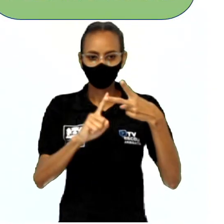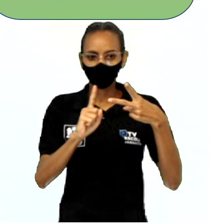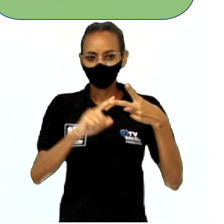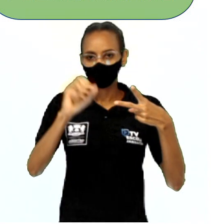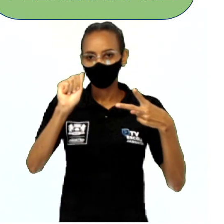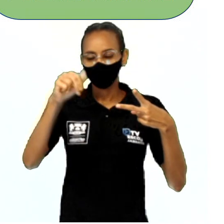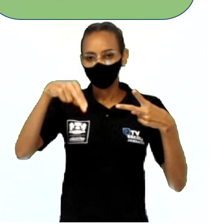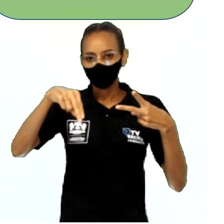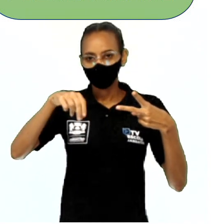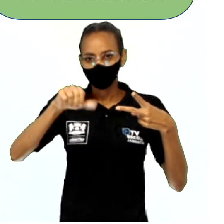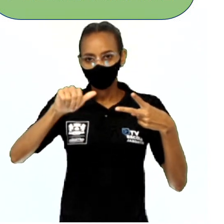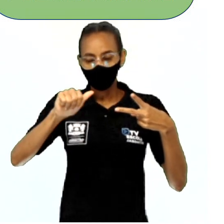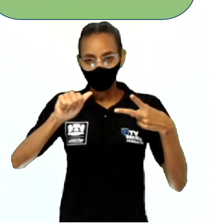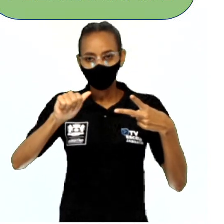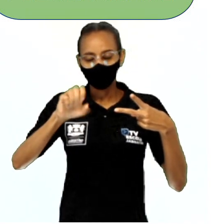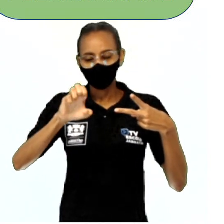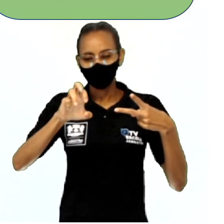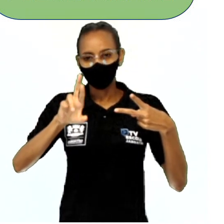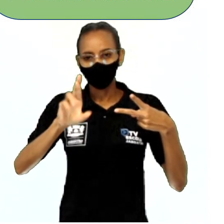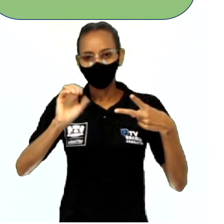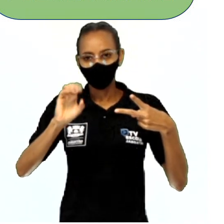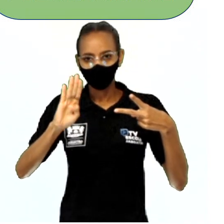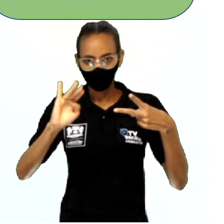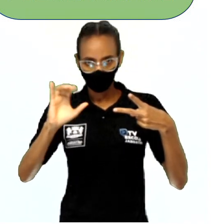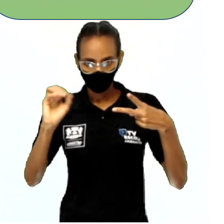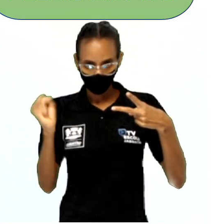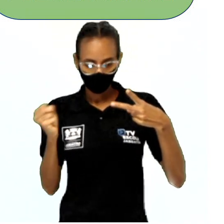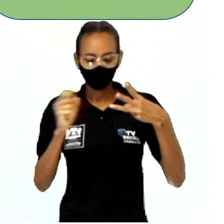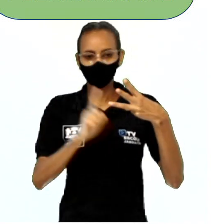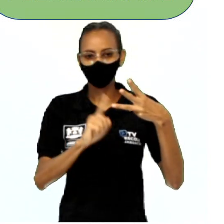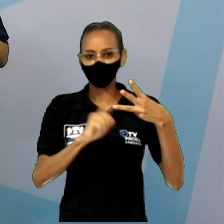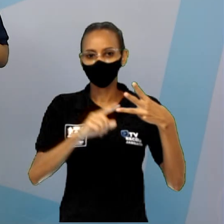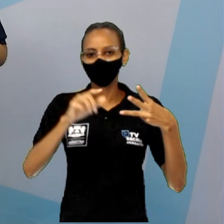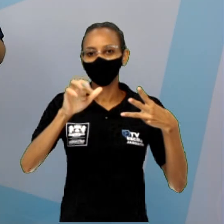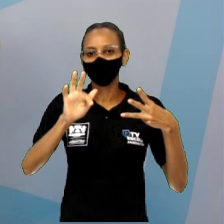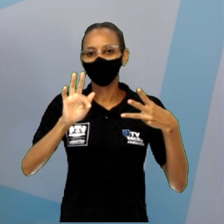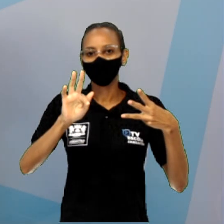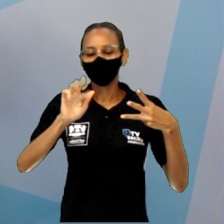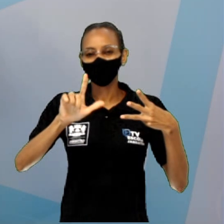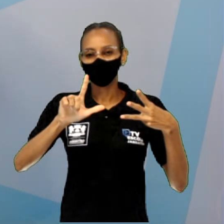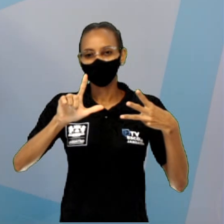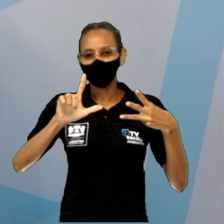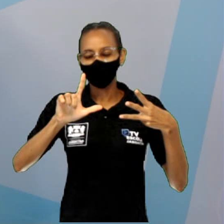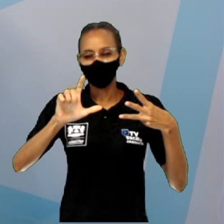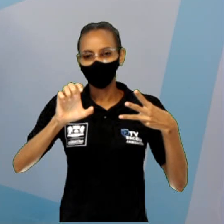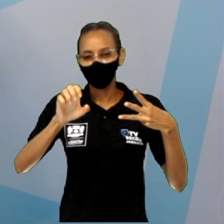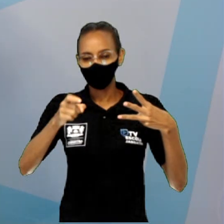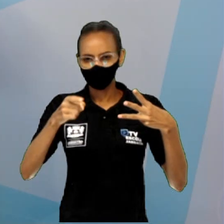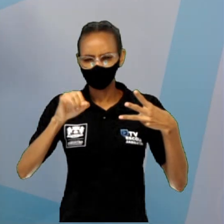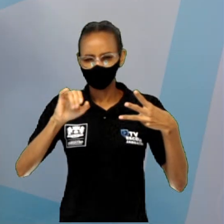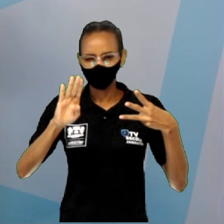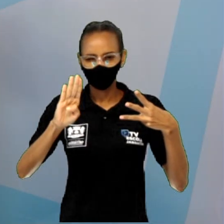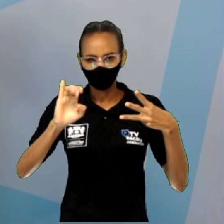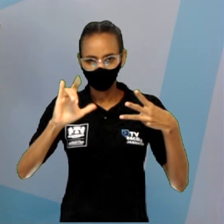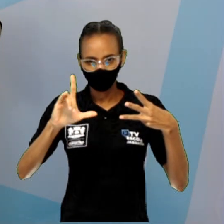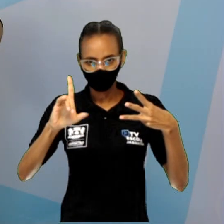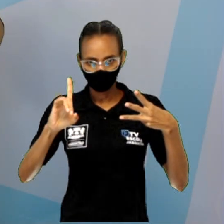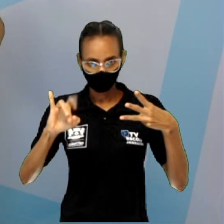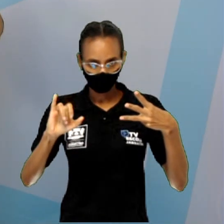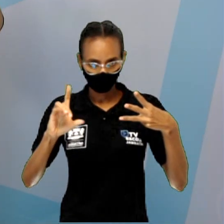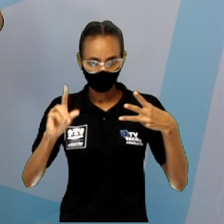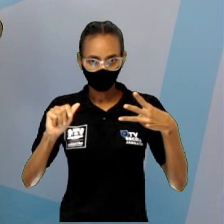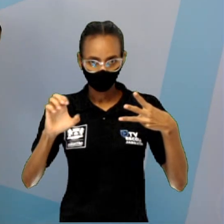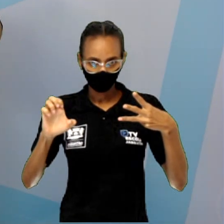anaeróbicos e os exercícios de flexibilidade, ok? Então, o que seria isso, professora? Vamos